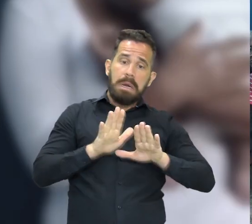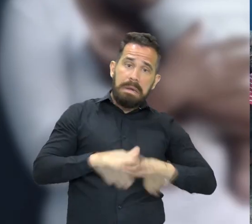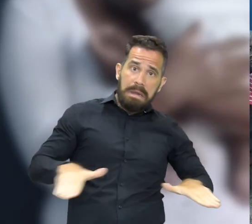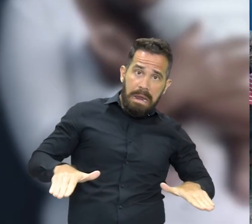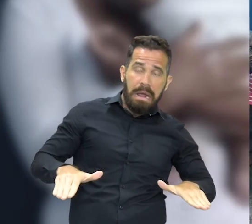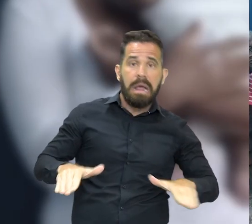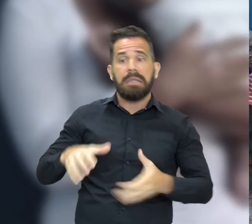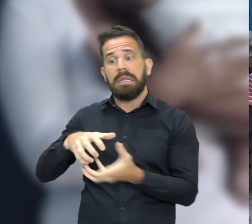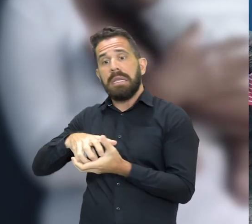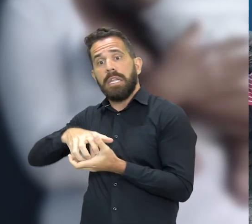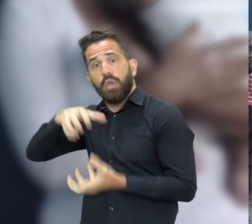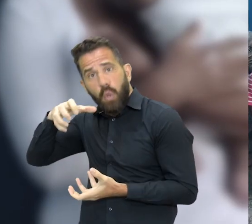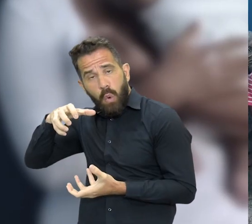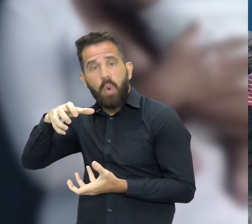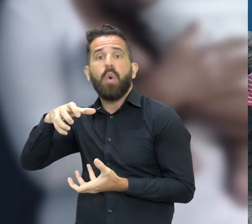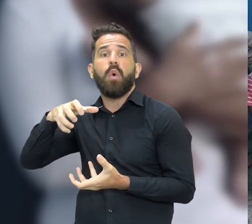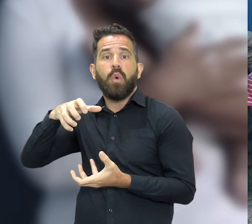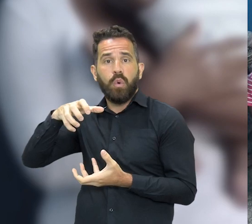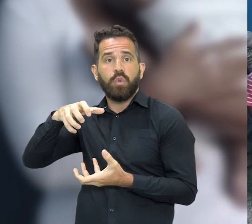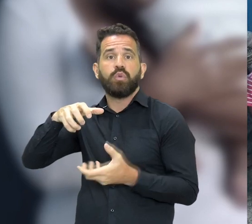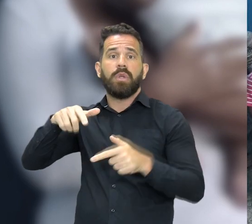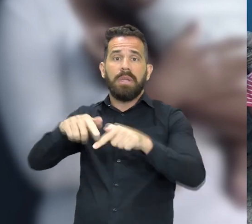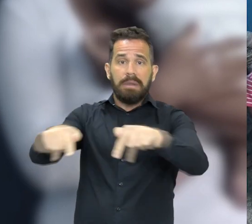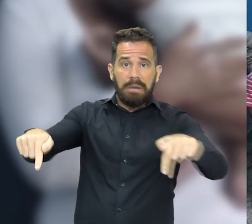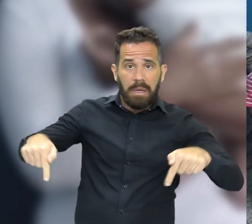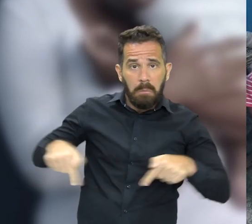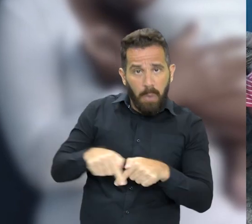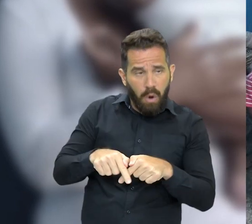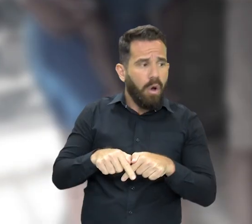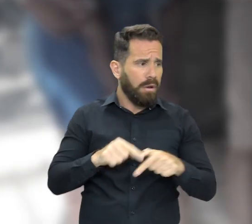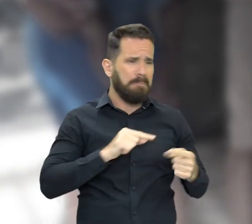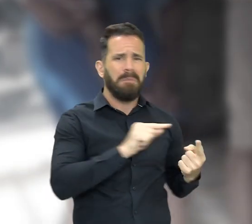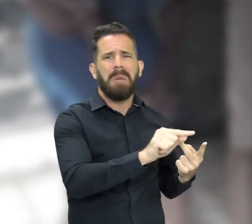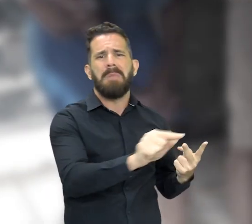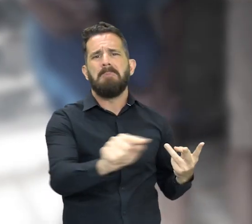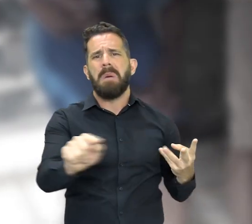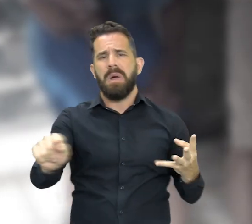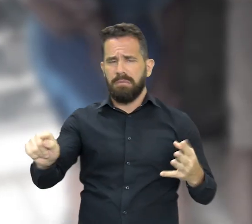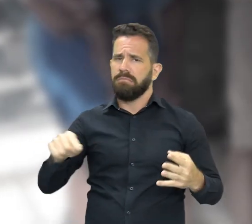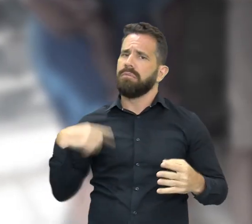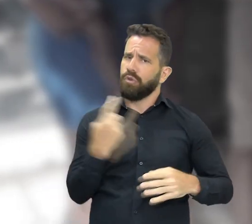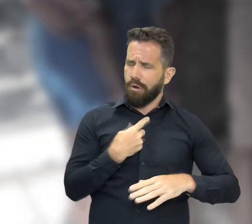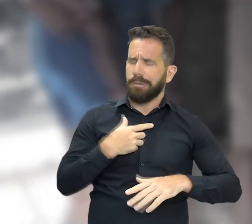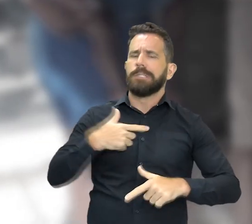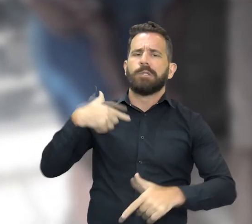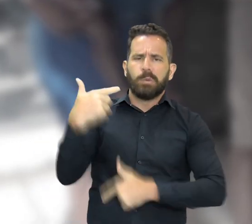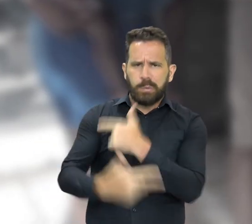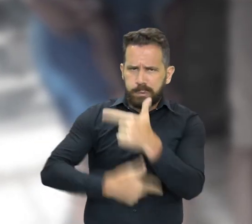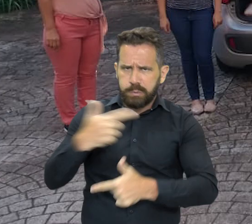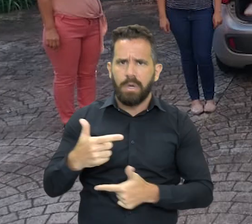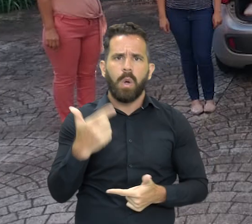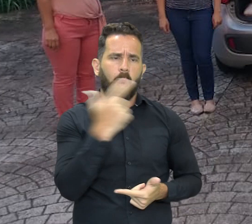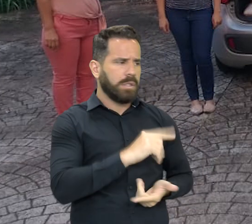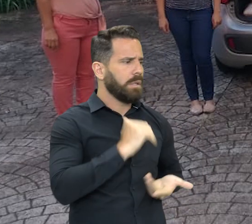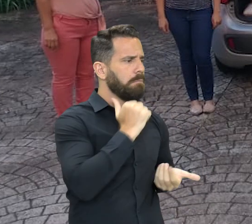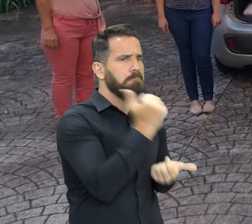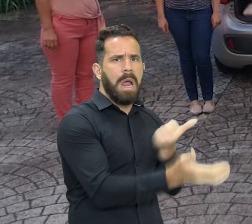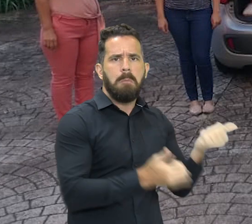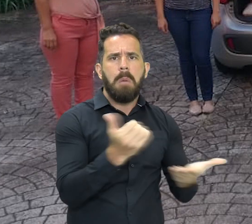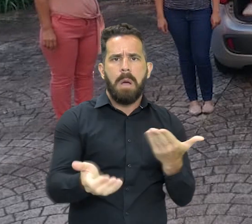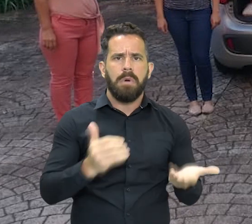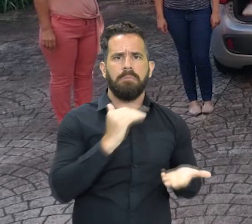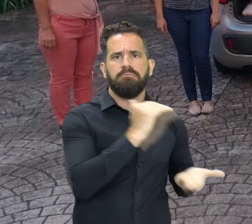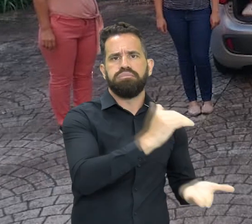quilombolas. Então, a ação teve um público bem grande e nós pudemos fazer a doação